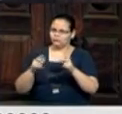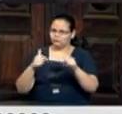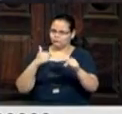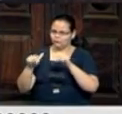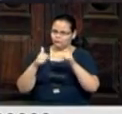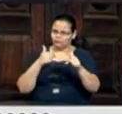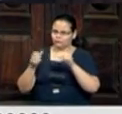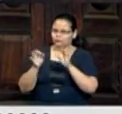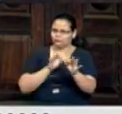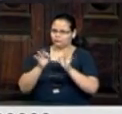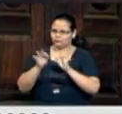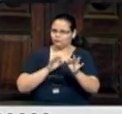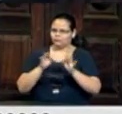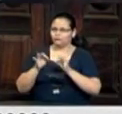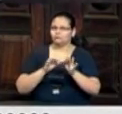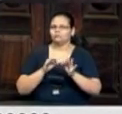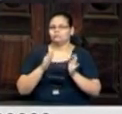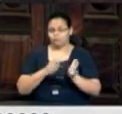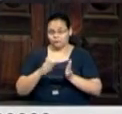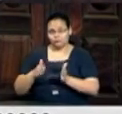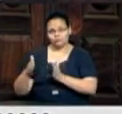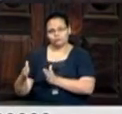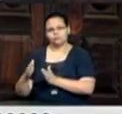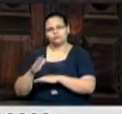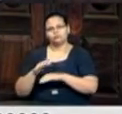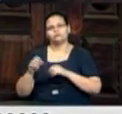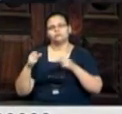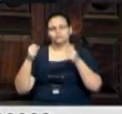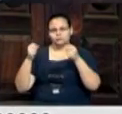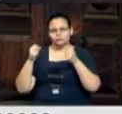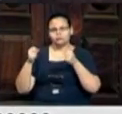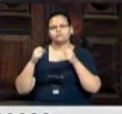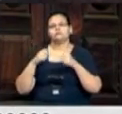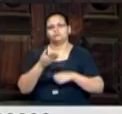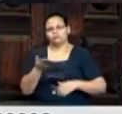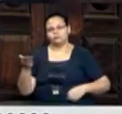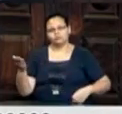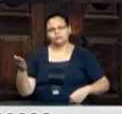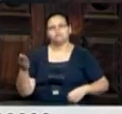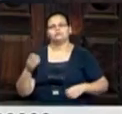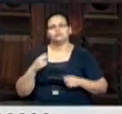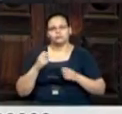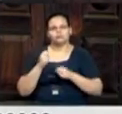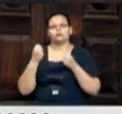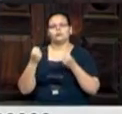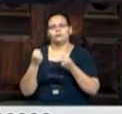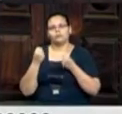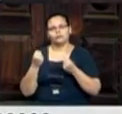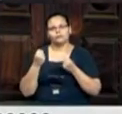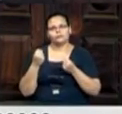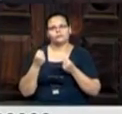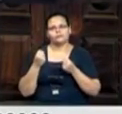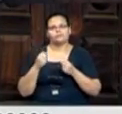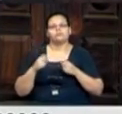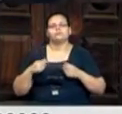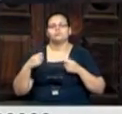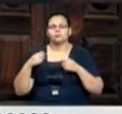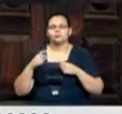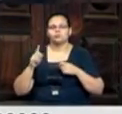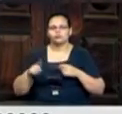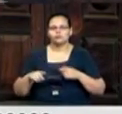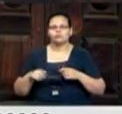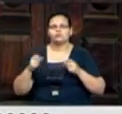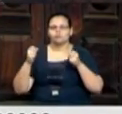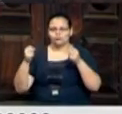trabalho de organização do movimento de vocês, continue neste trabalho de fortalecimento das mobilizações